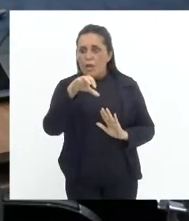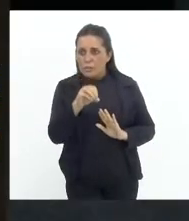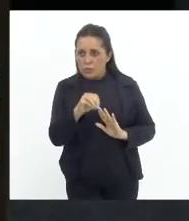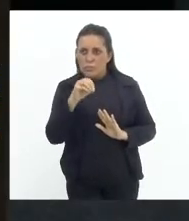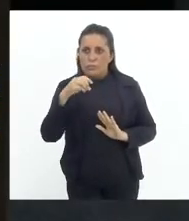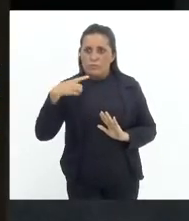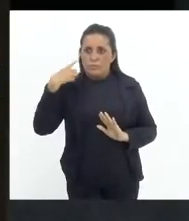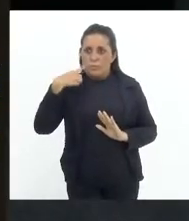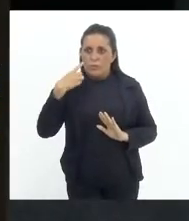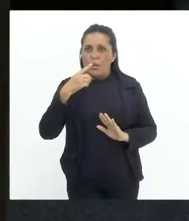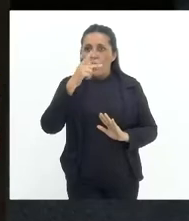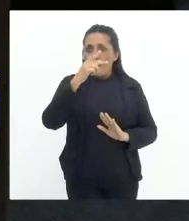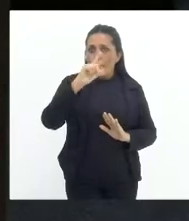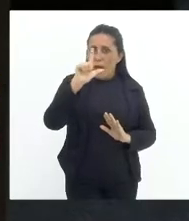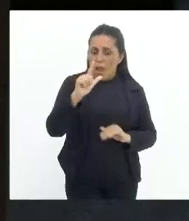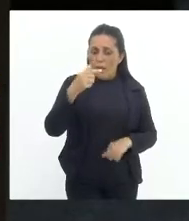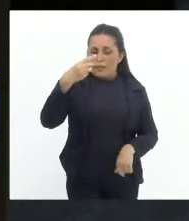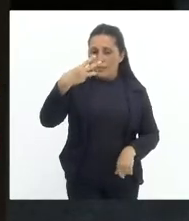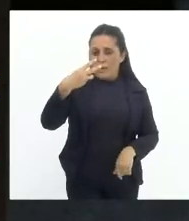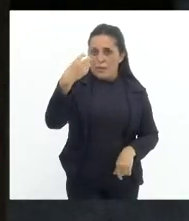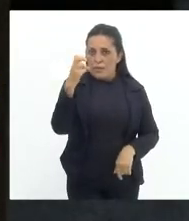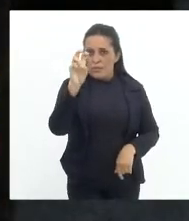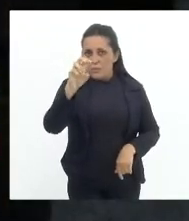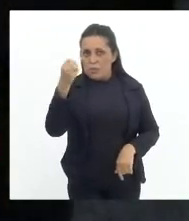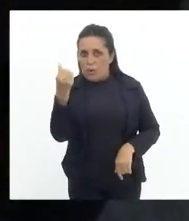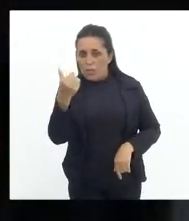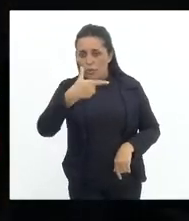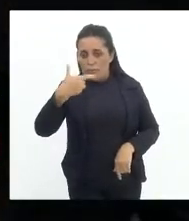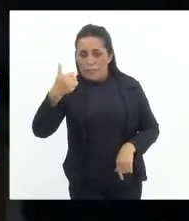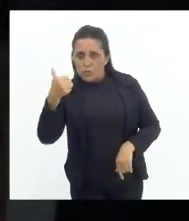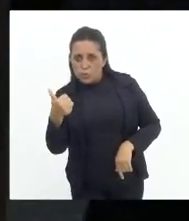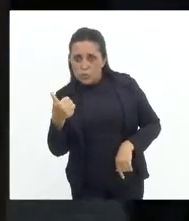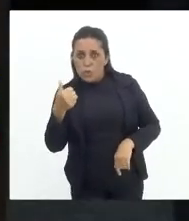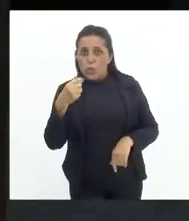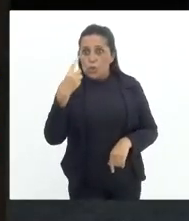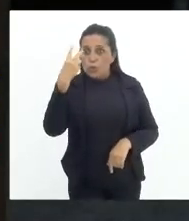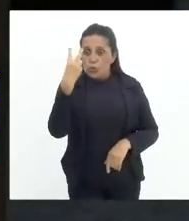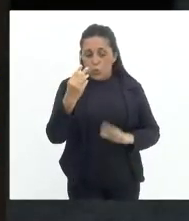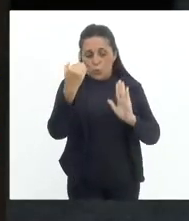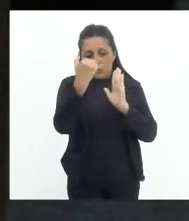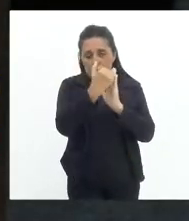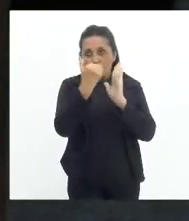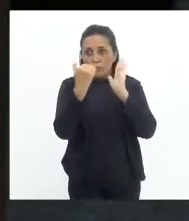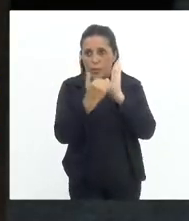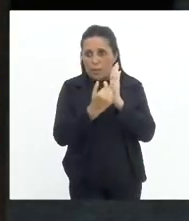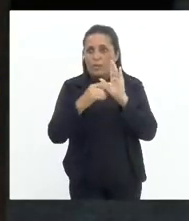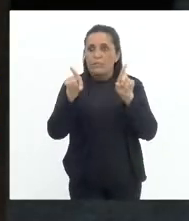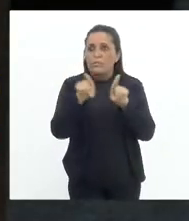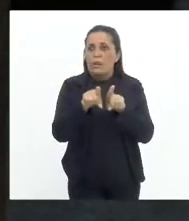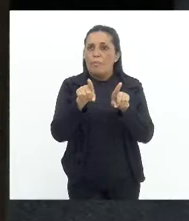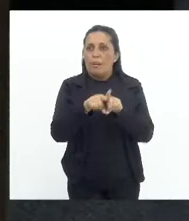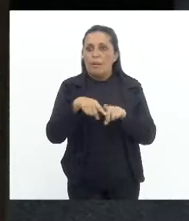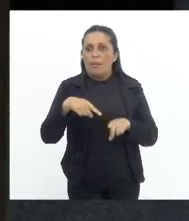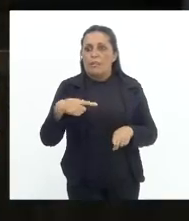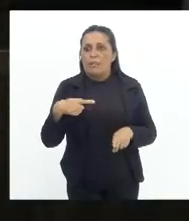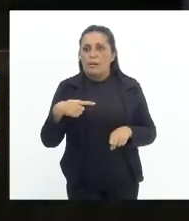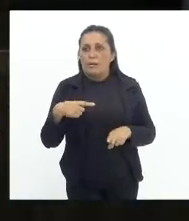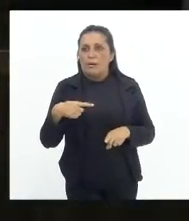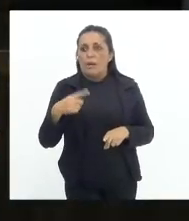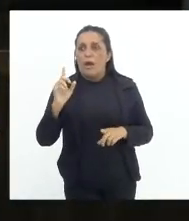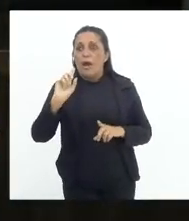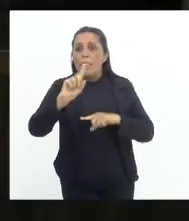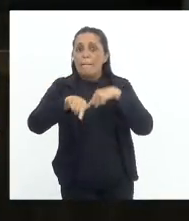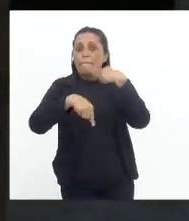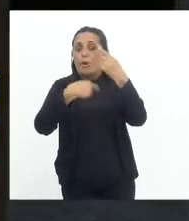PL 3.554 2021 as 2:30 da estão também do deputado chegou da mangueira para